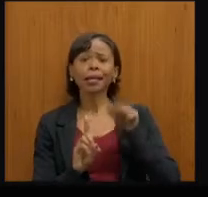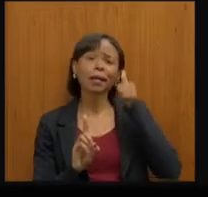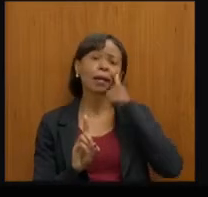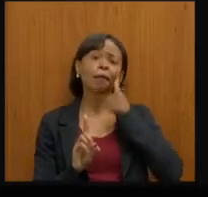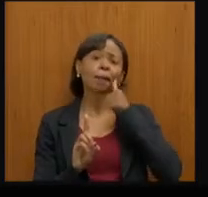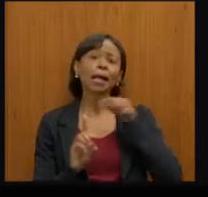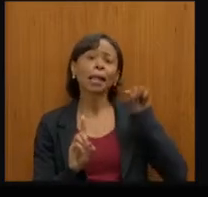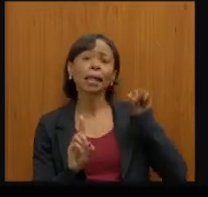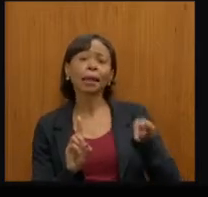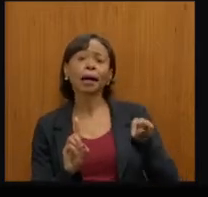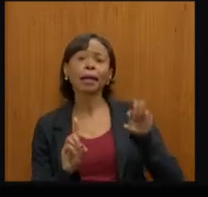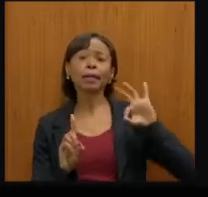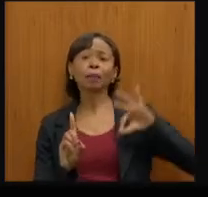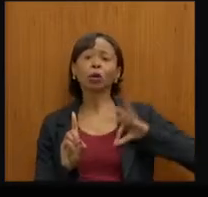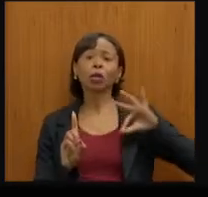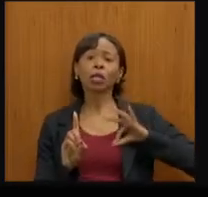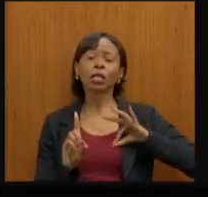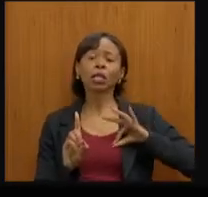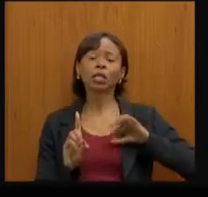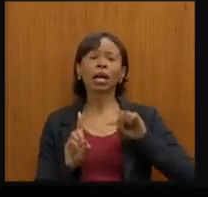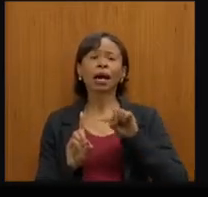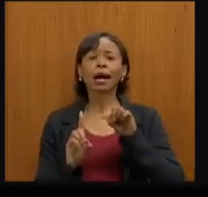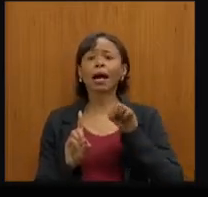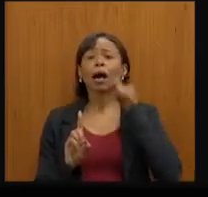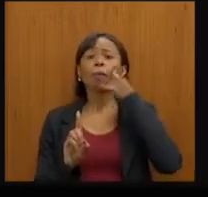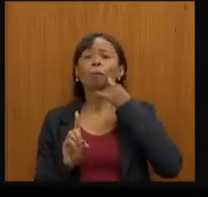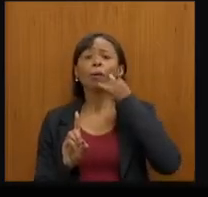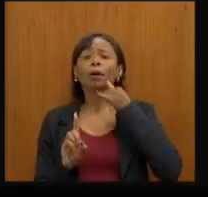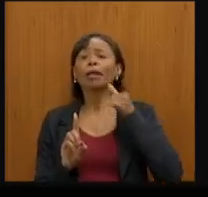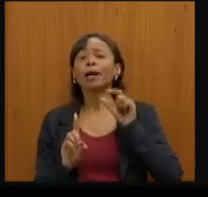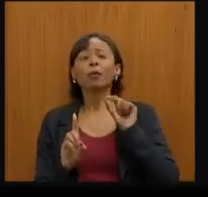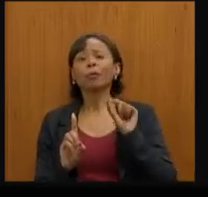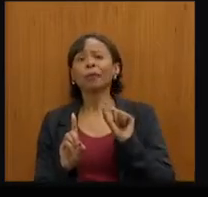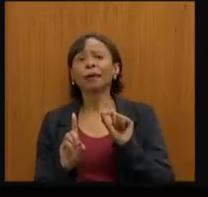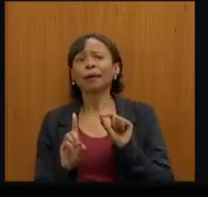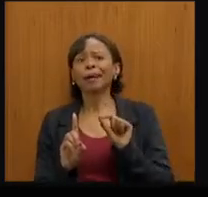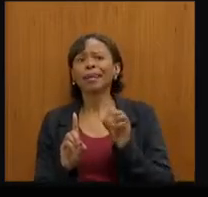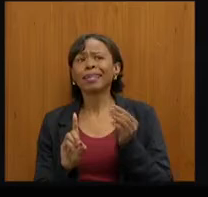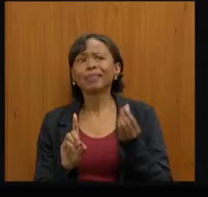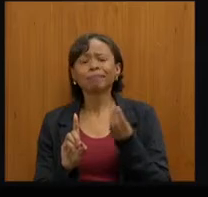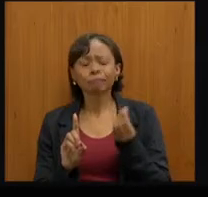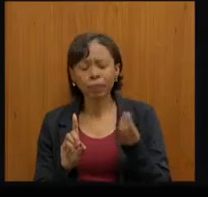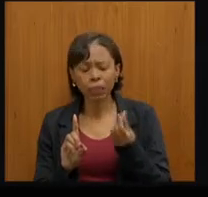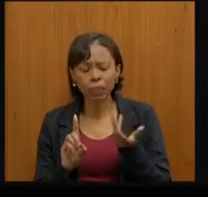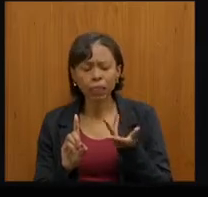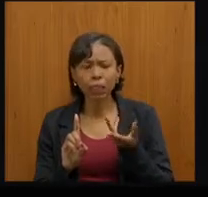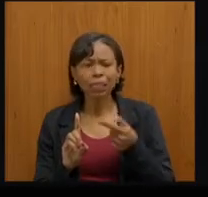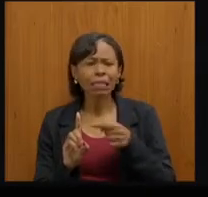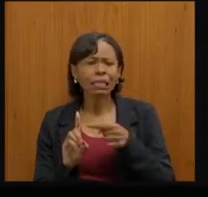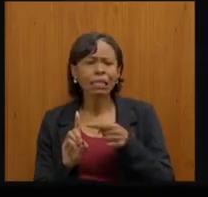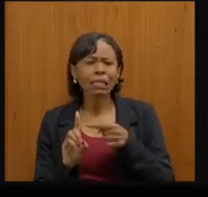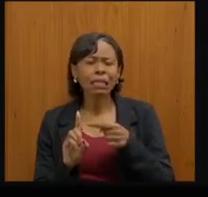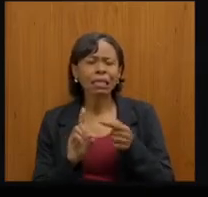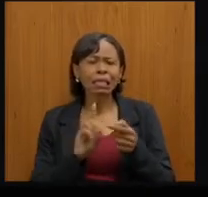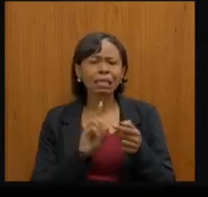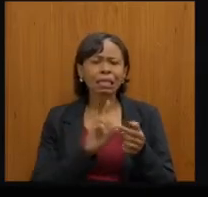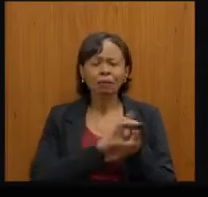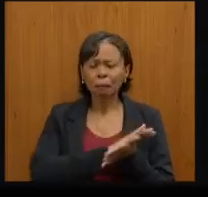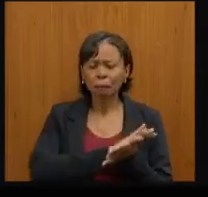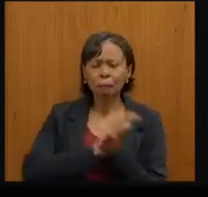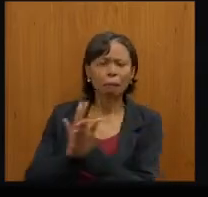ouvi uma palavra que eu vou usar ela fica totalmente a respeito das tradições enraizadas